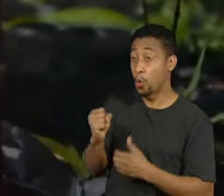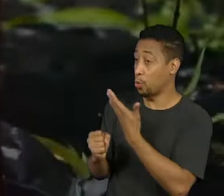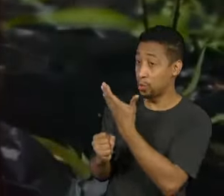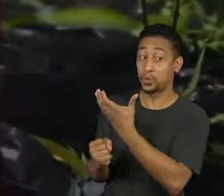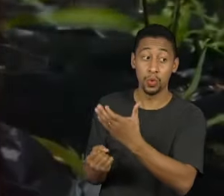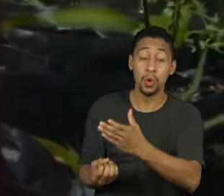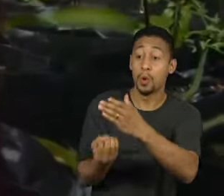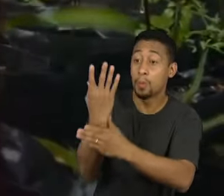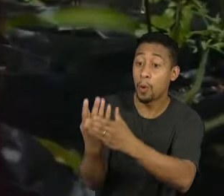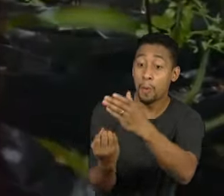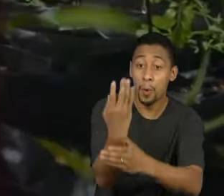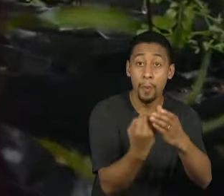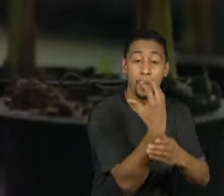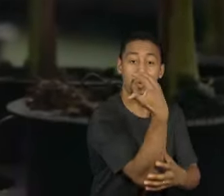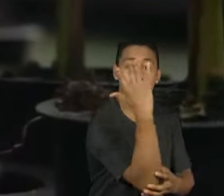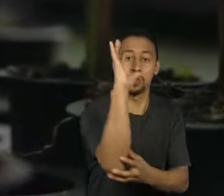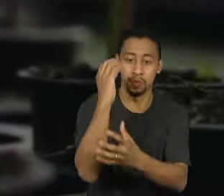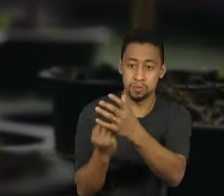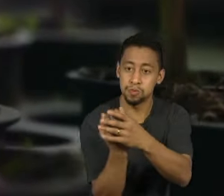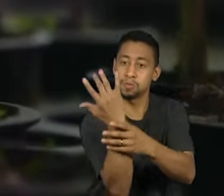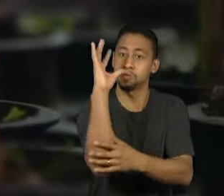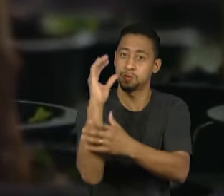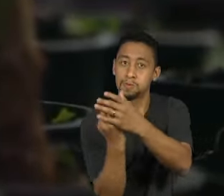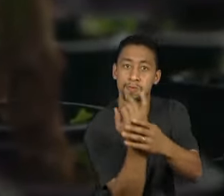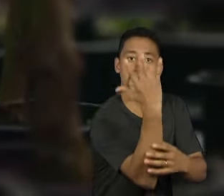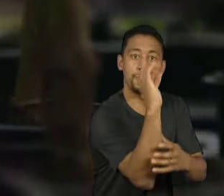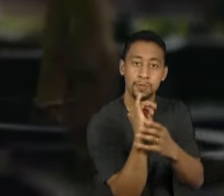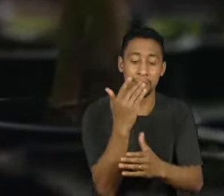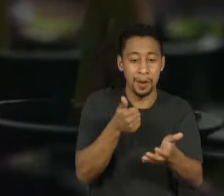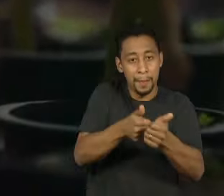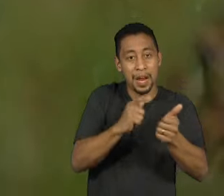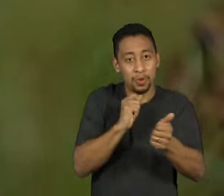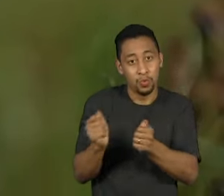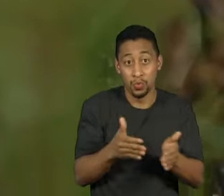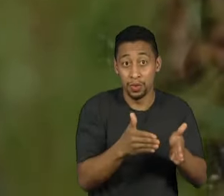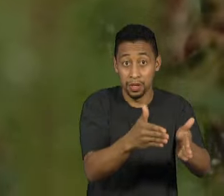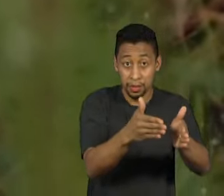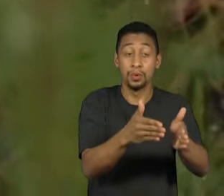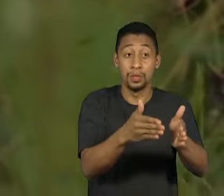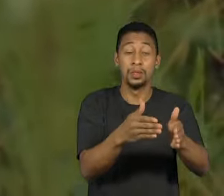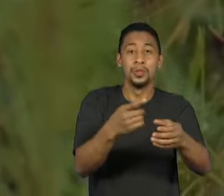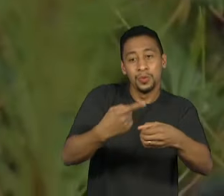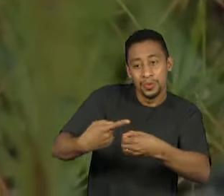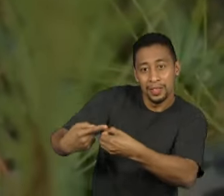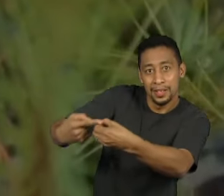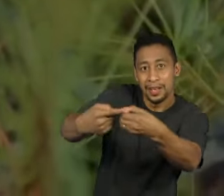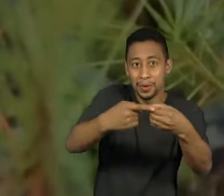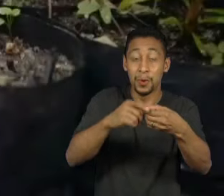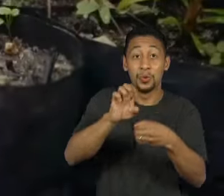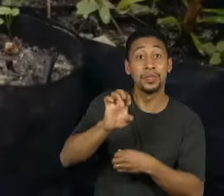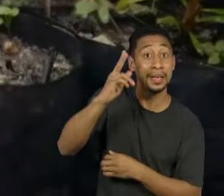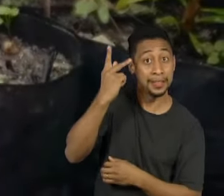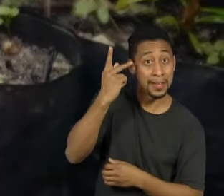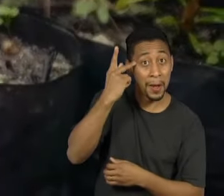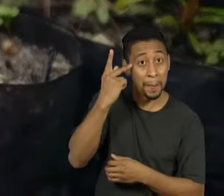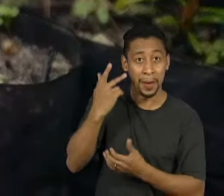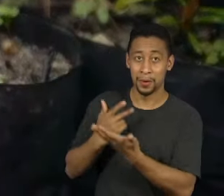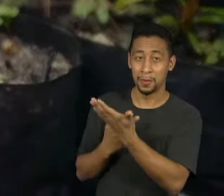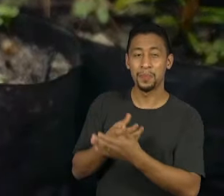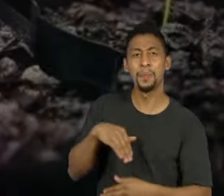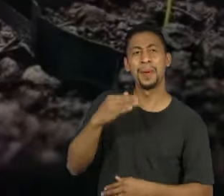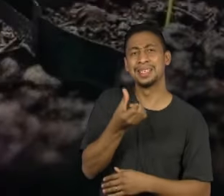de matas de beiras de rio em torno de nascentes no estado de São Paulo inteiro. São mais de 600